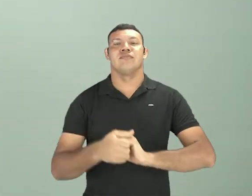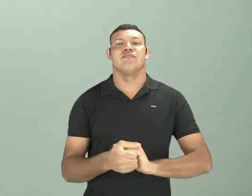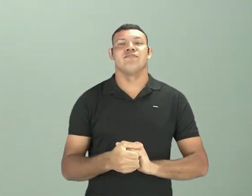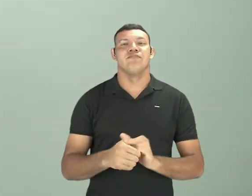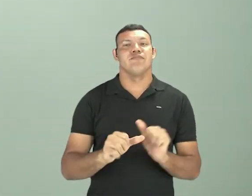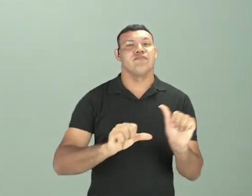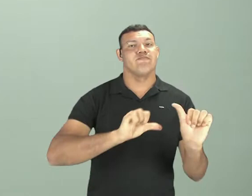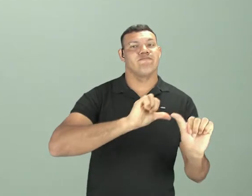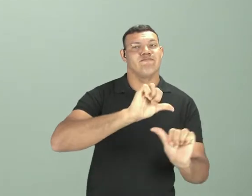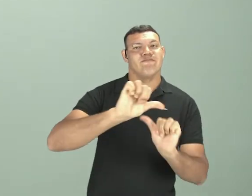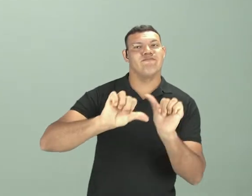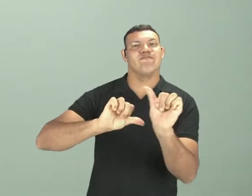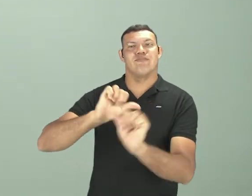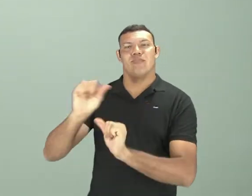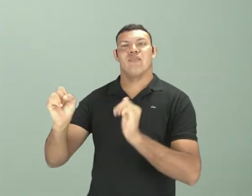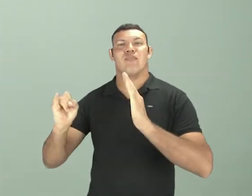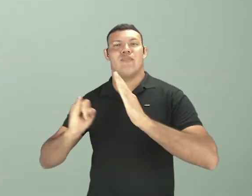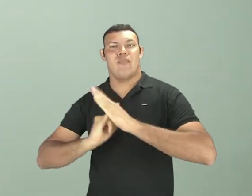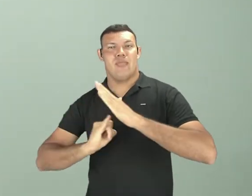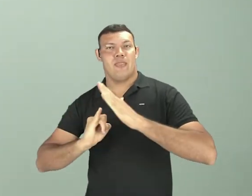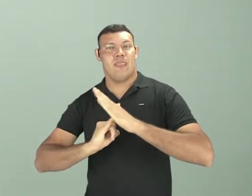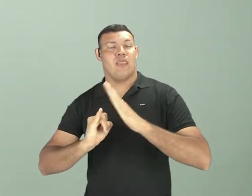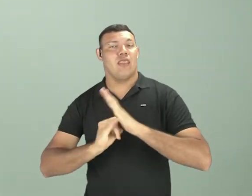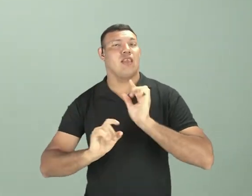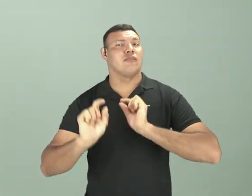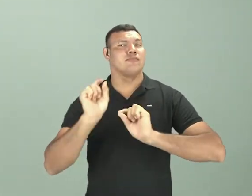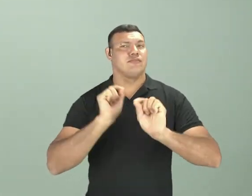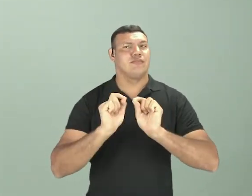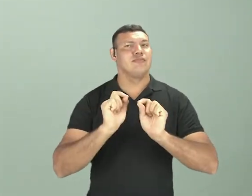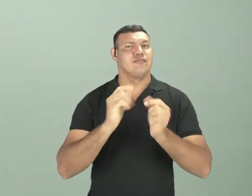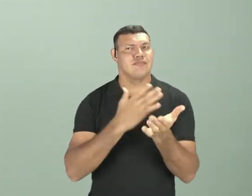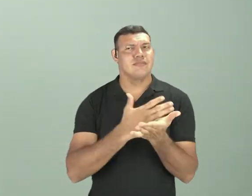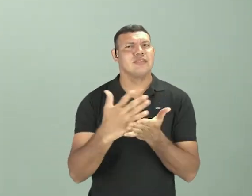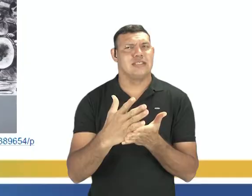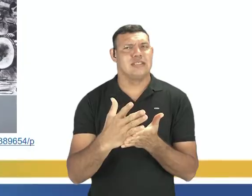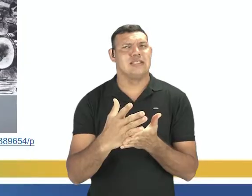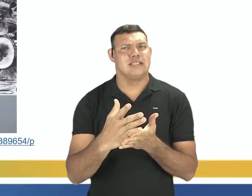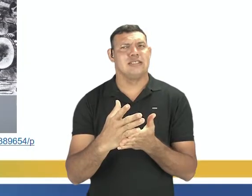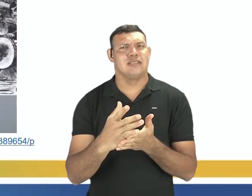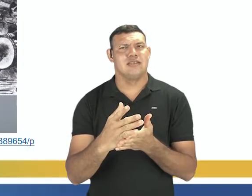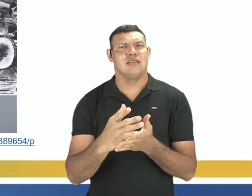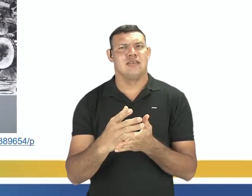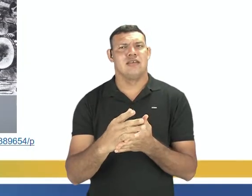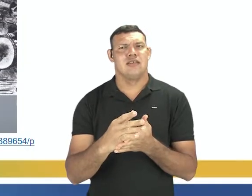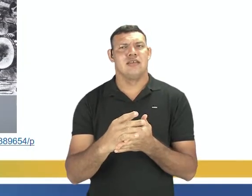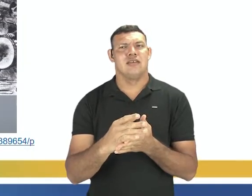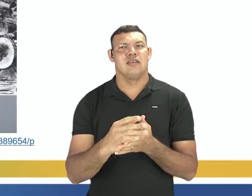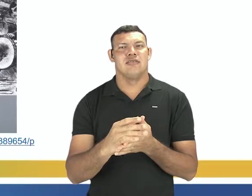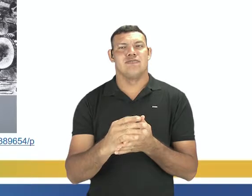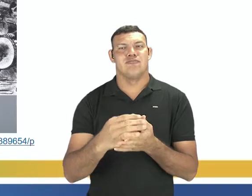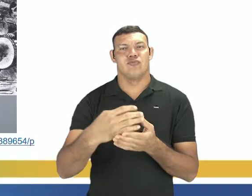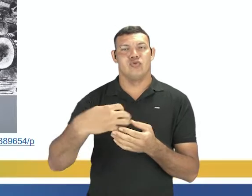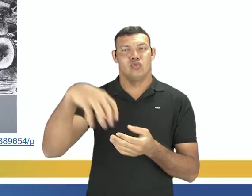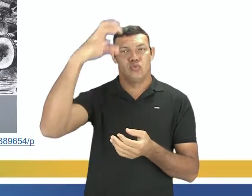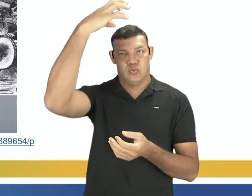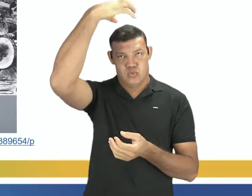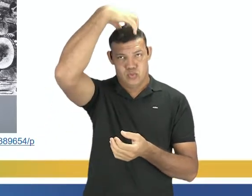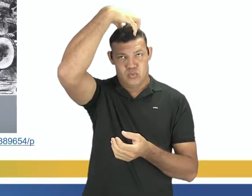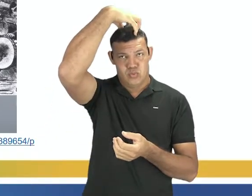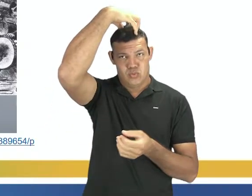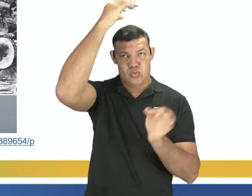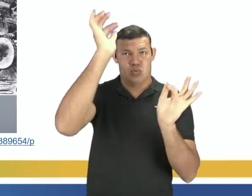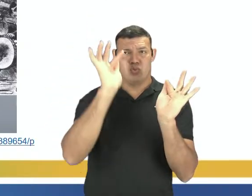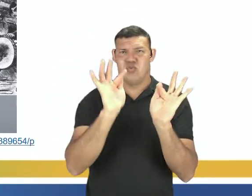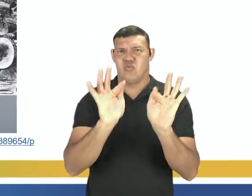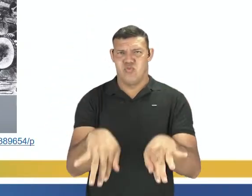mudanças institucionais. A gente tem, inicialmente, a queda do regime monárquico, né? Então, aí temos